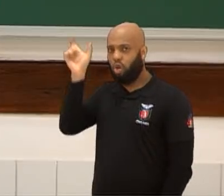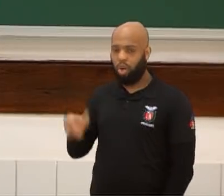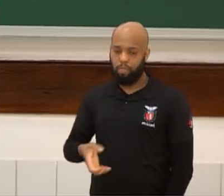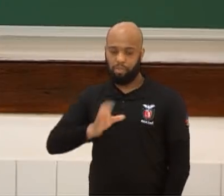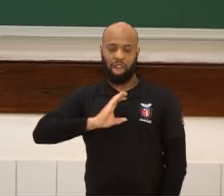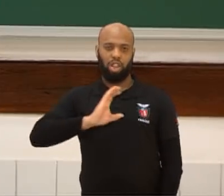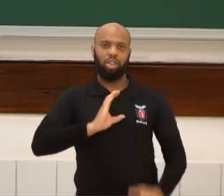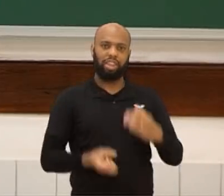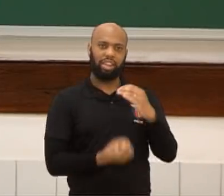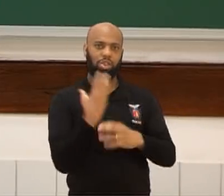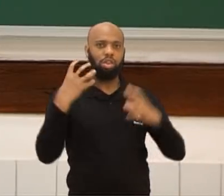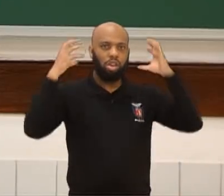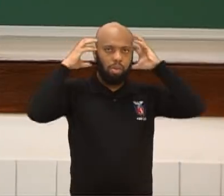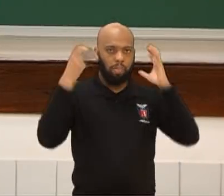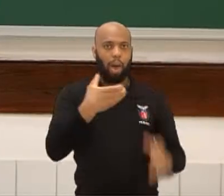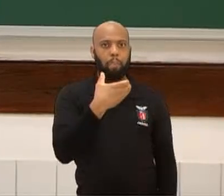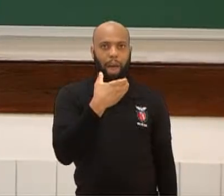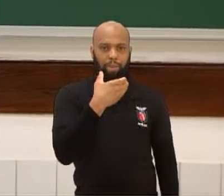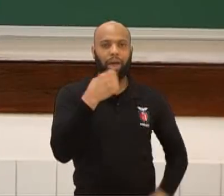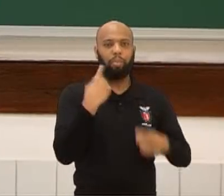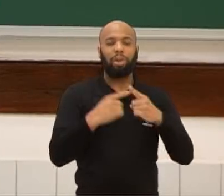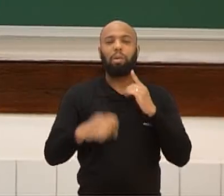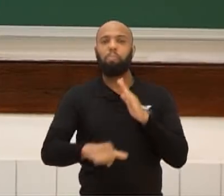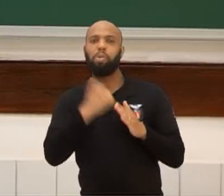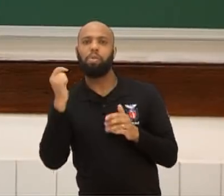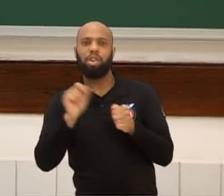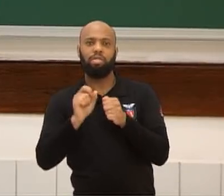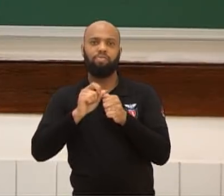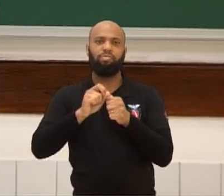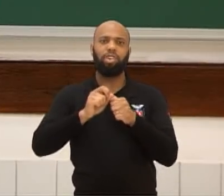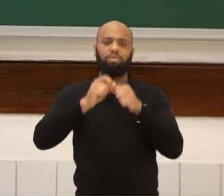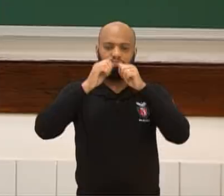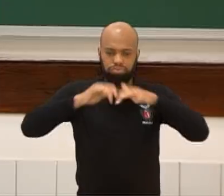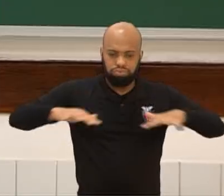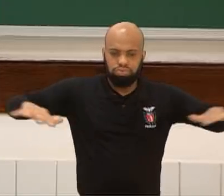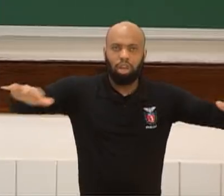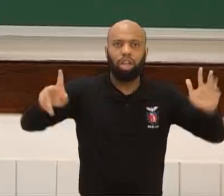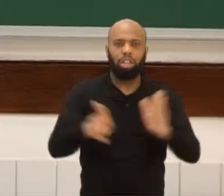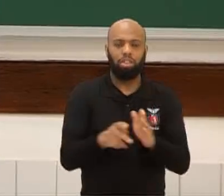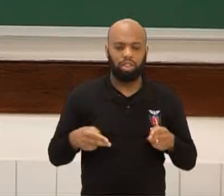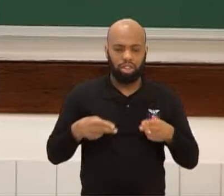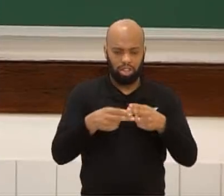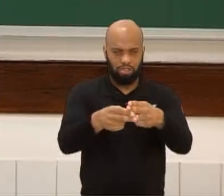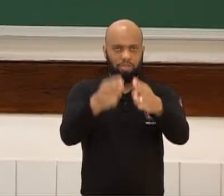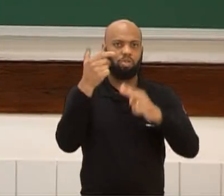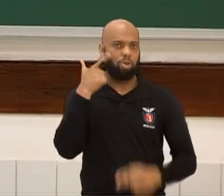o inventor do rádio, porque foi o primeiro a fazer a transmissão para a tripulação do navio.